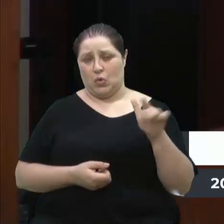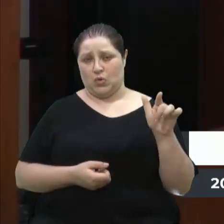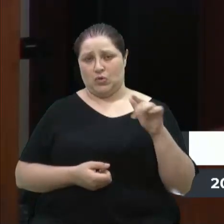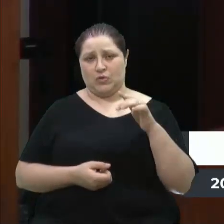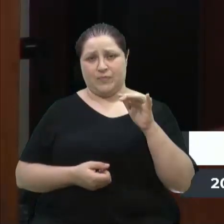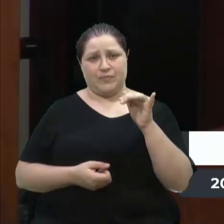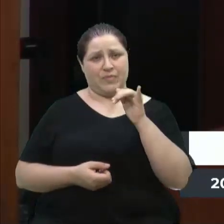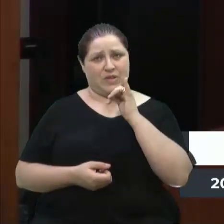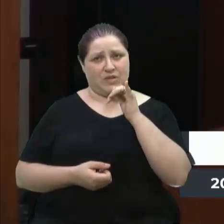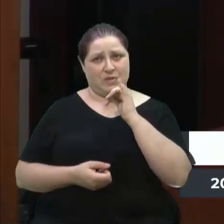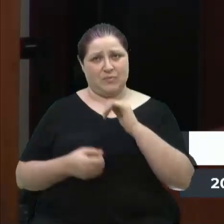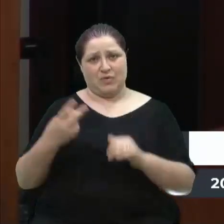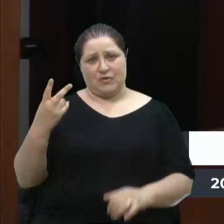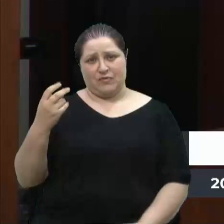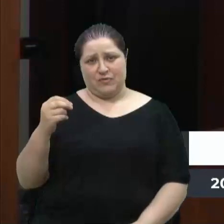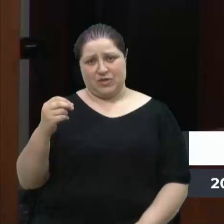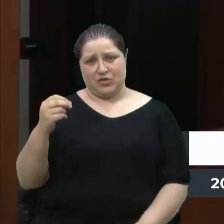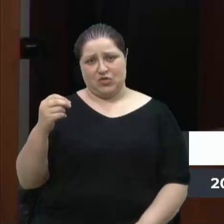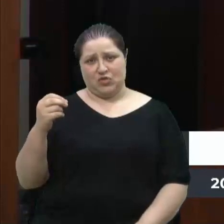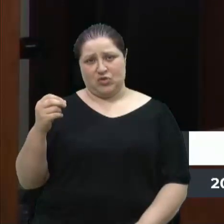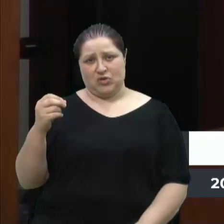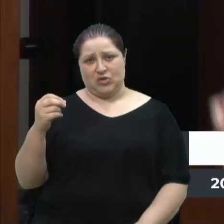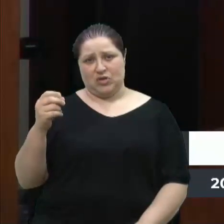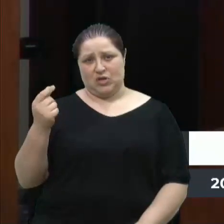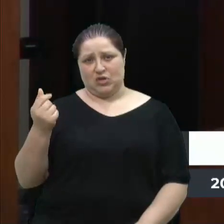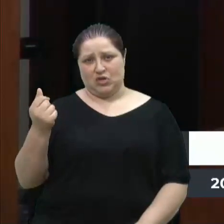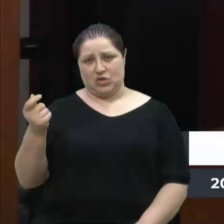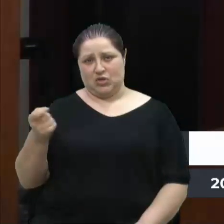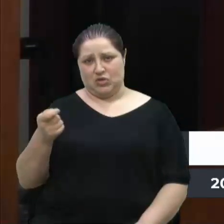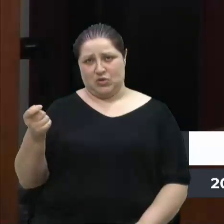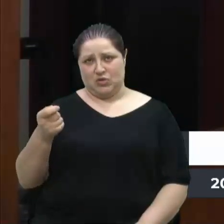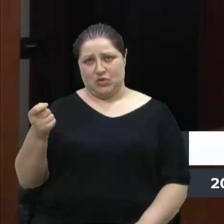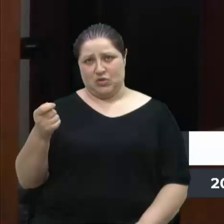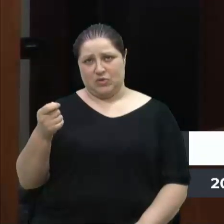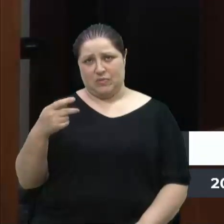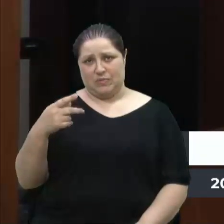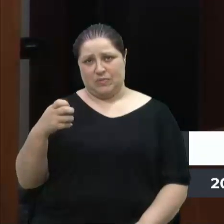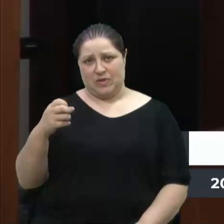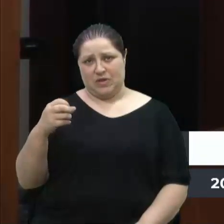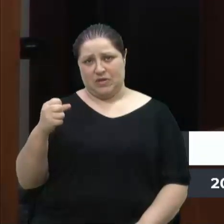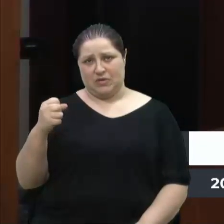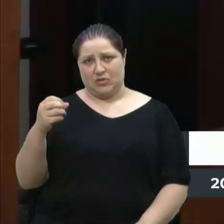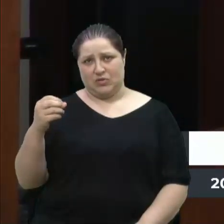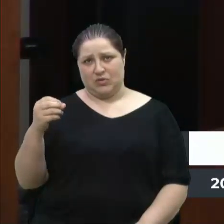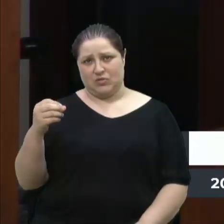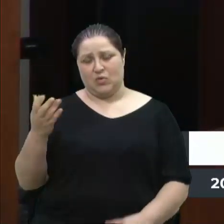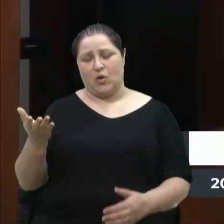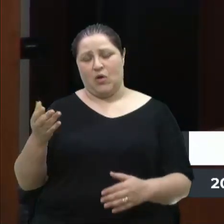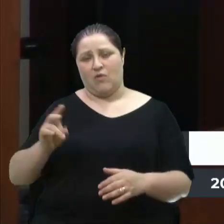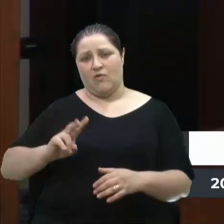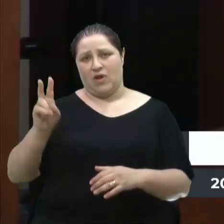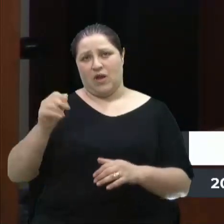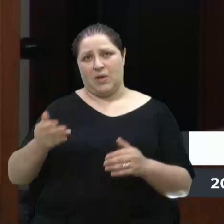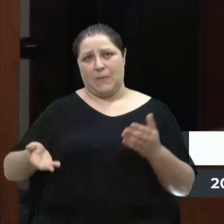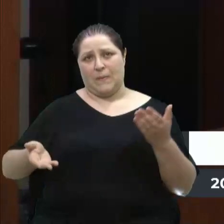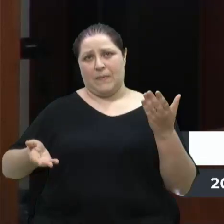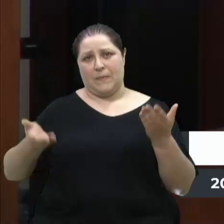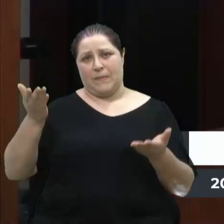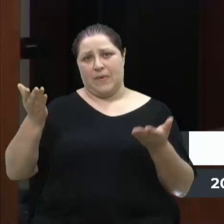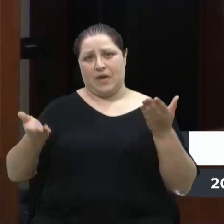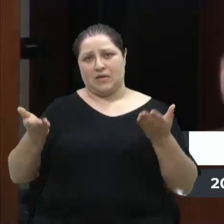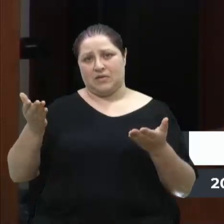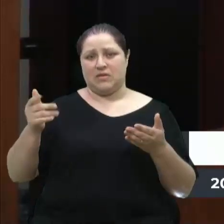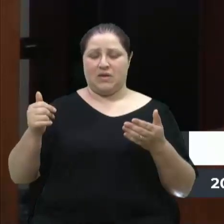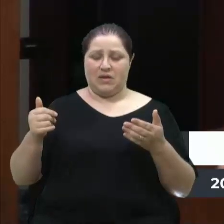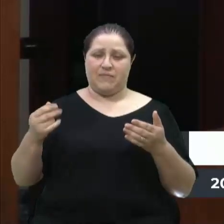20 pesos. 20 pesos. 20 reais. O que vocês acham que vale mais? 20